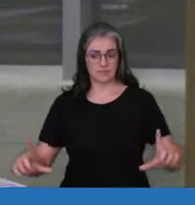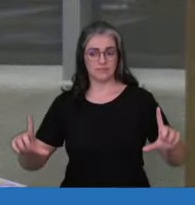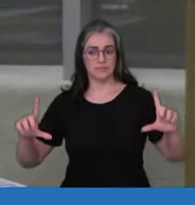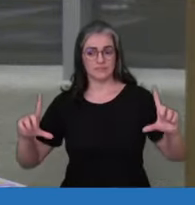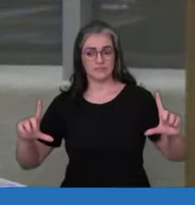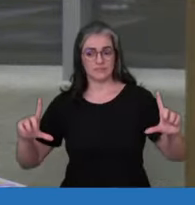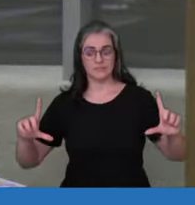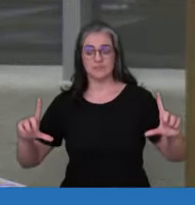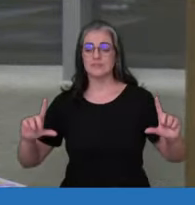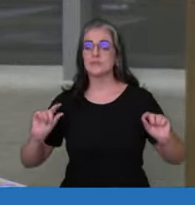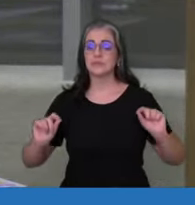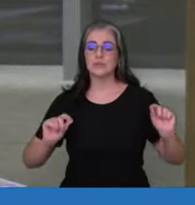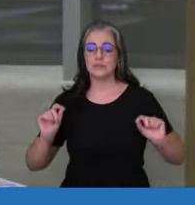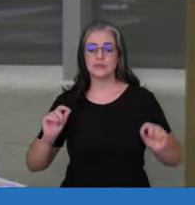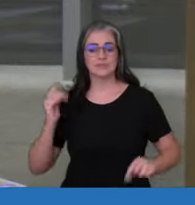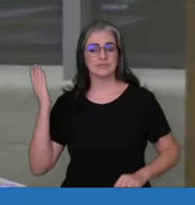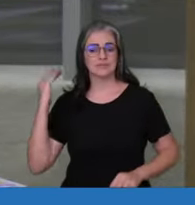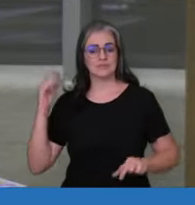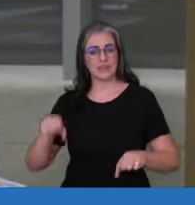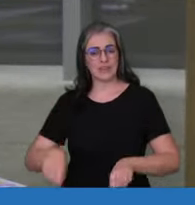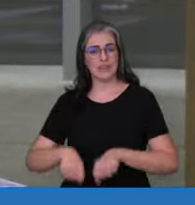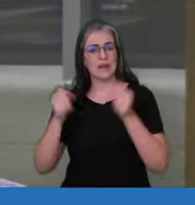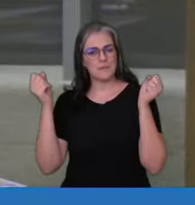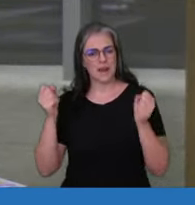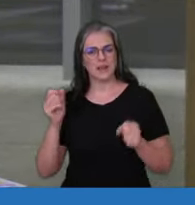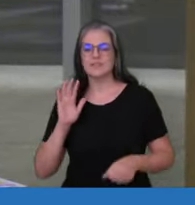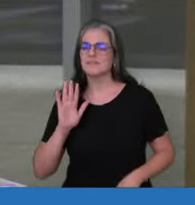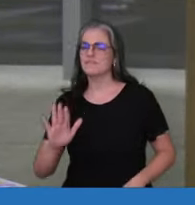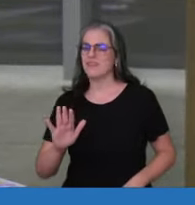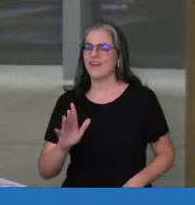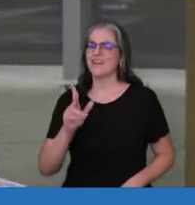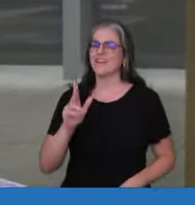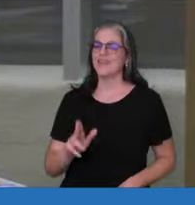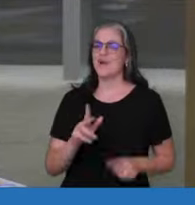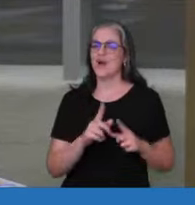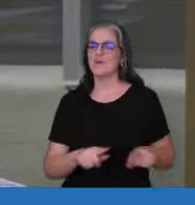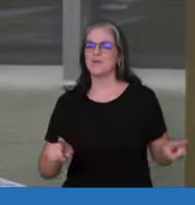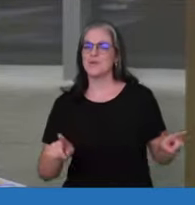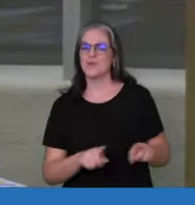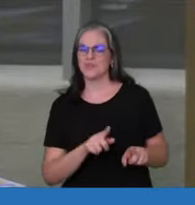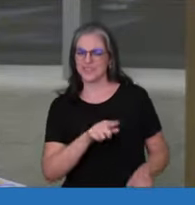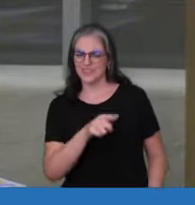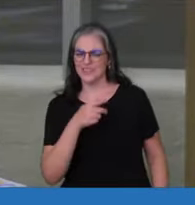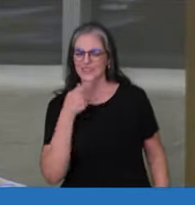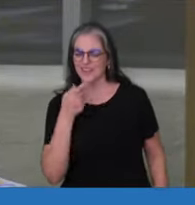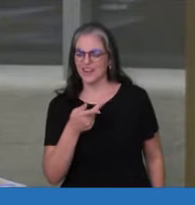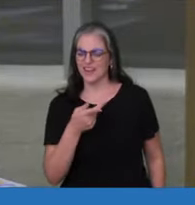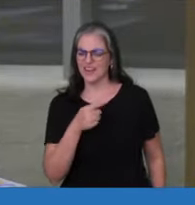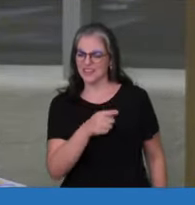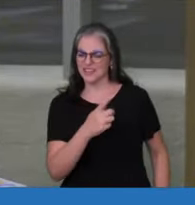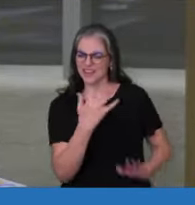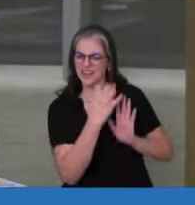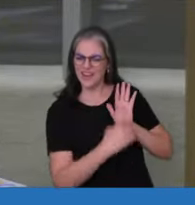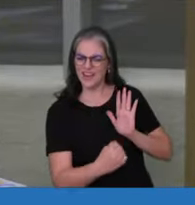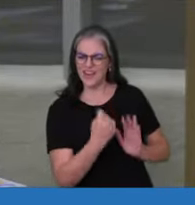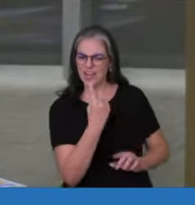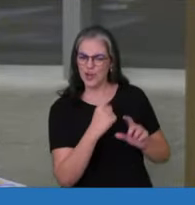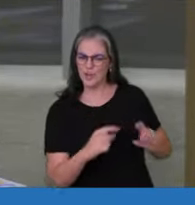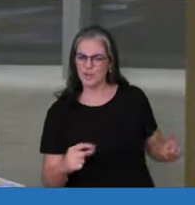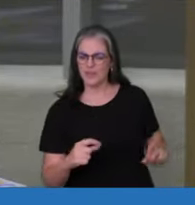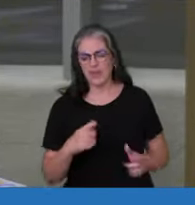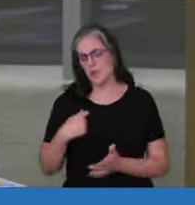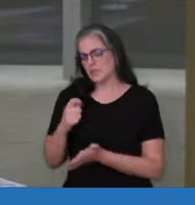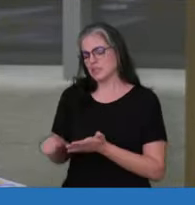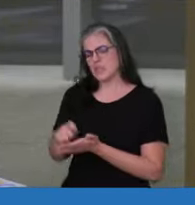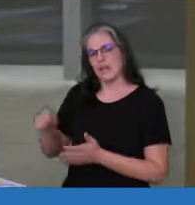Essa placa foi quebrada, mas, como diz a canção, você me arranca um verso e eu escrevo outro. E,